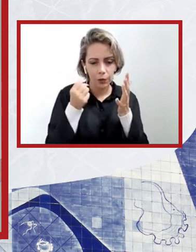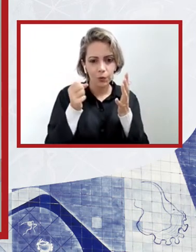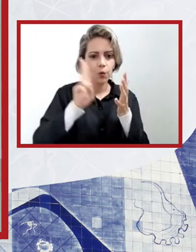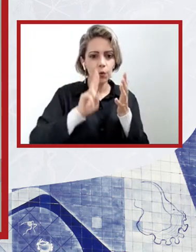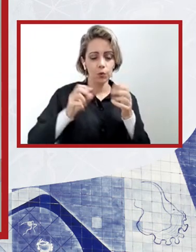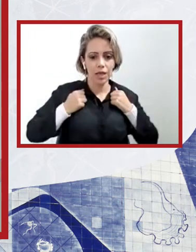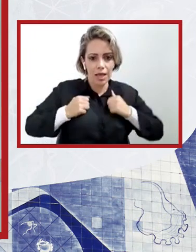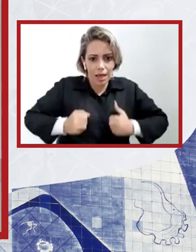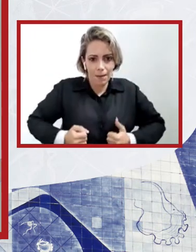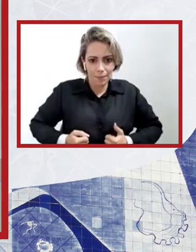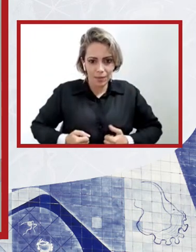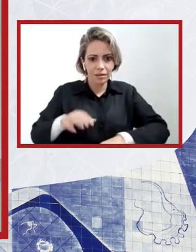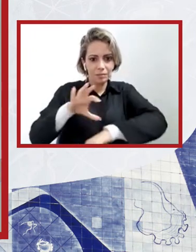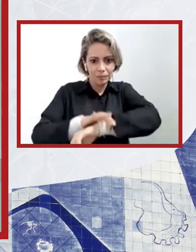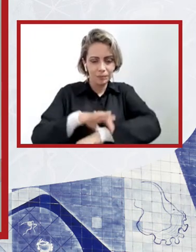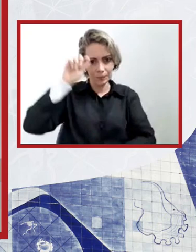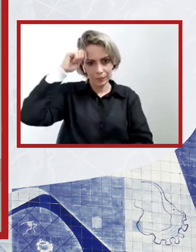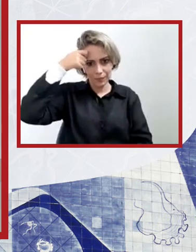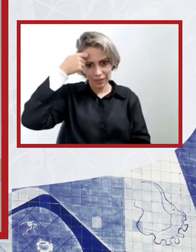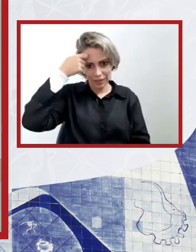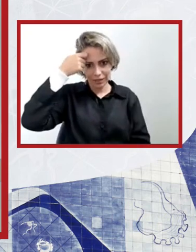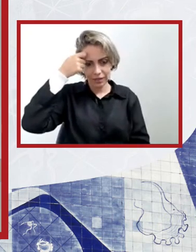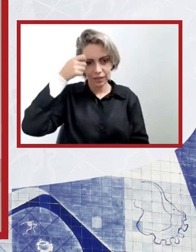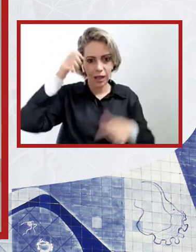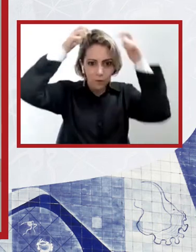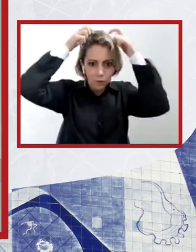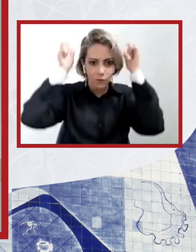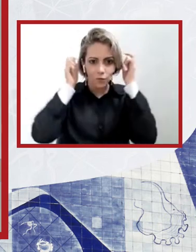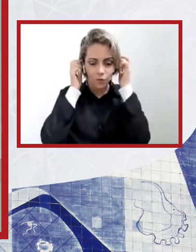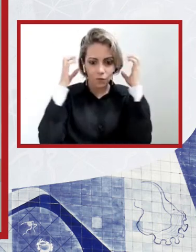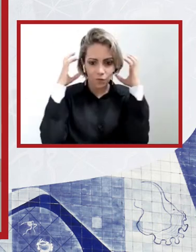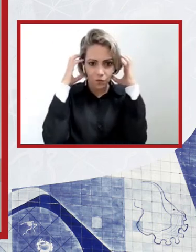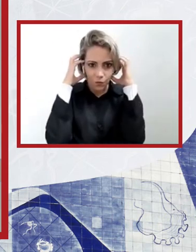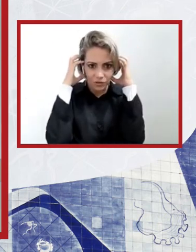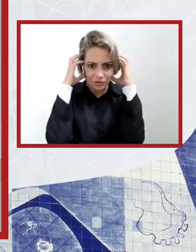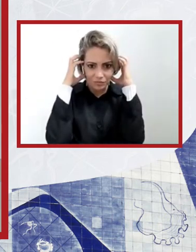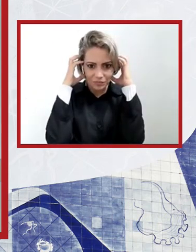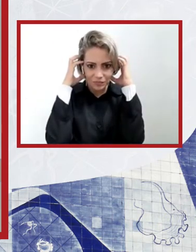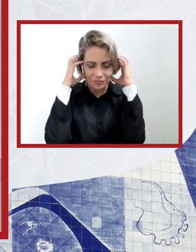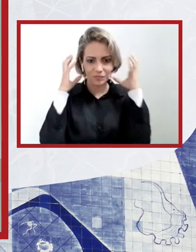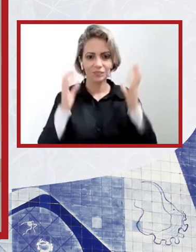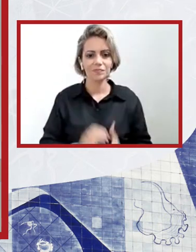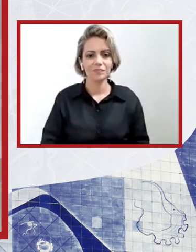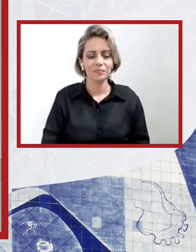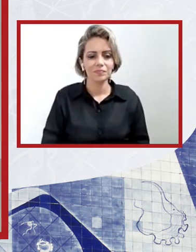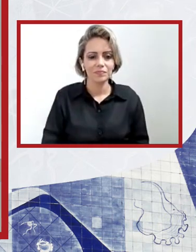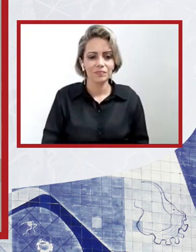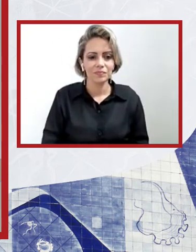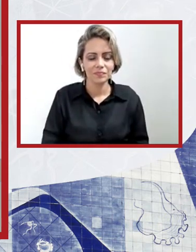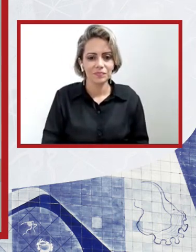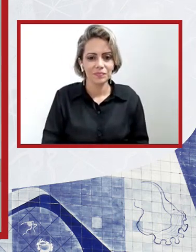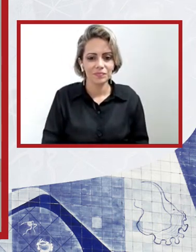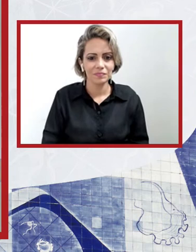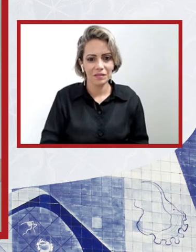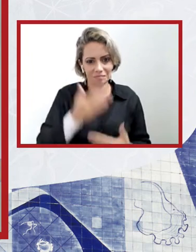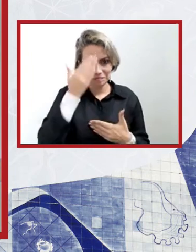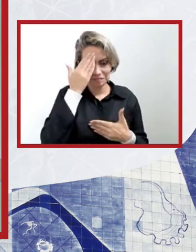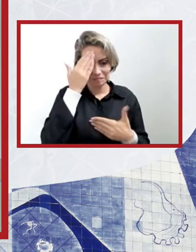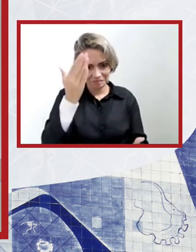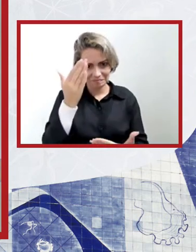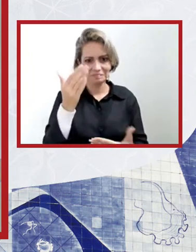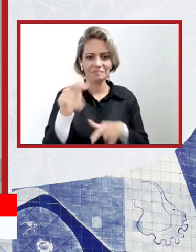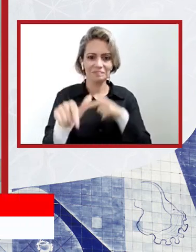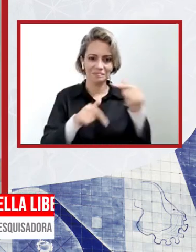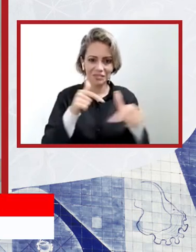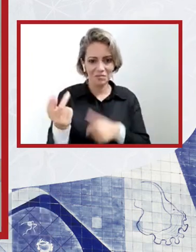camisa de manga comprida preta e está com um fone de ouvido na cabeça. Já de antemão agradecer o trabalho dos